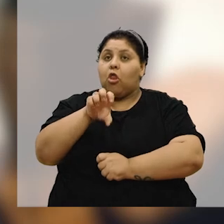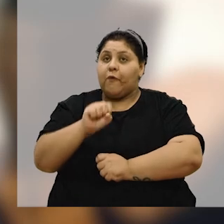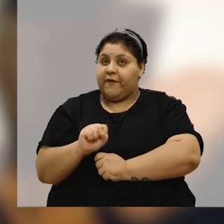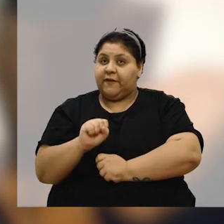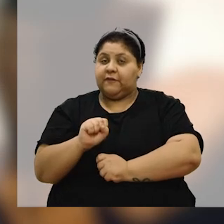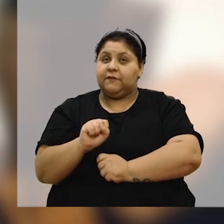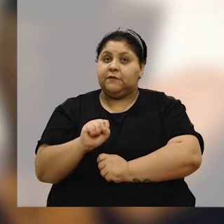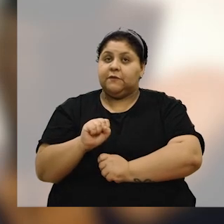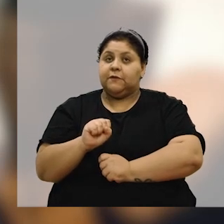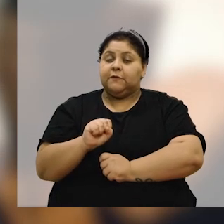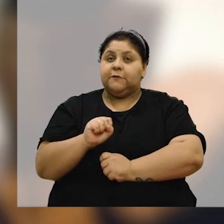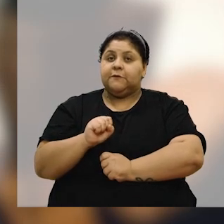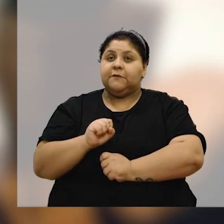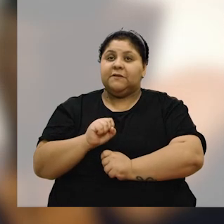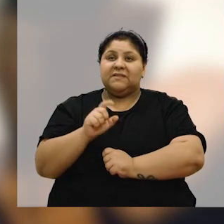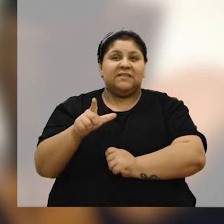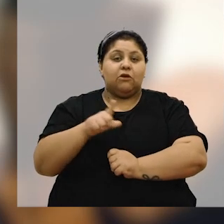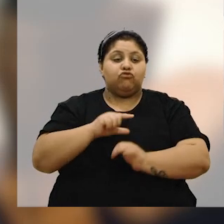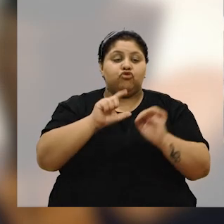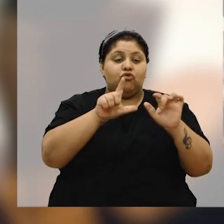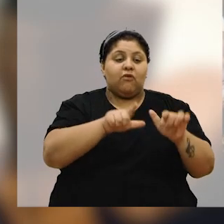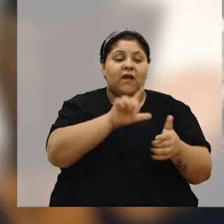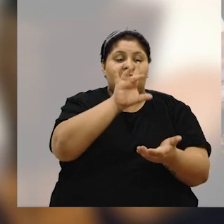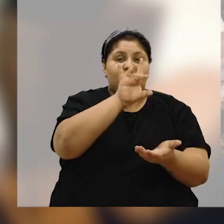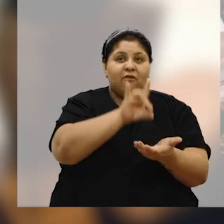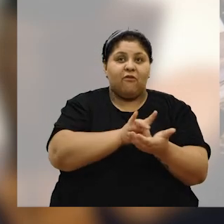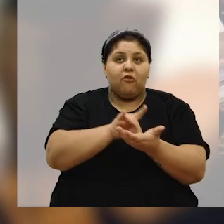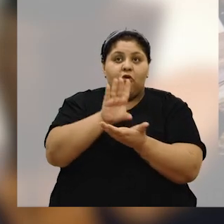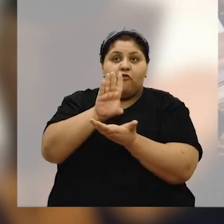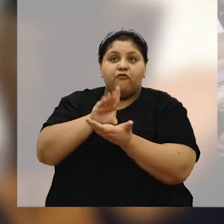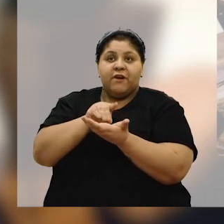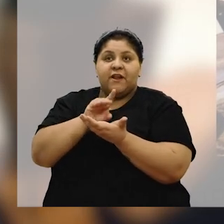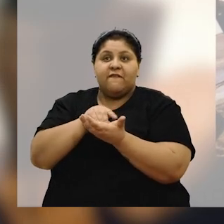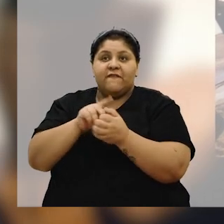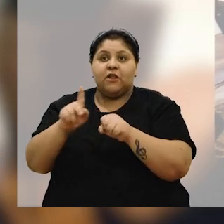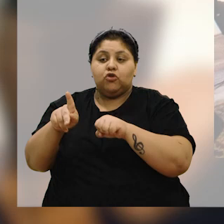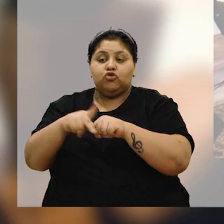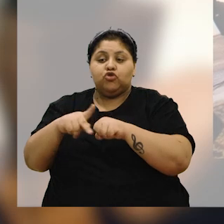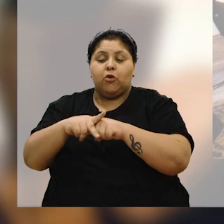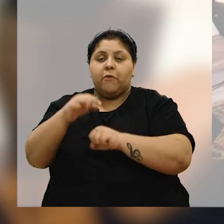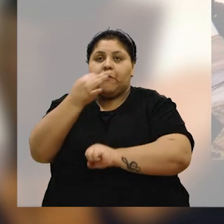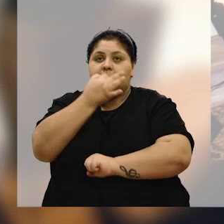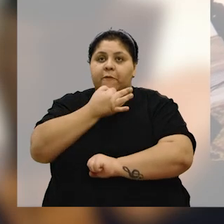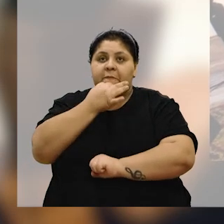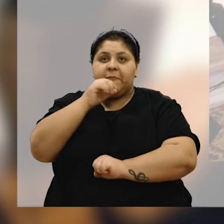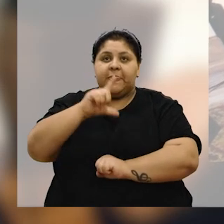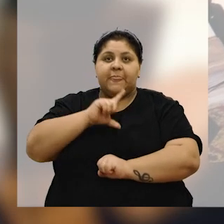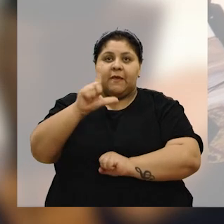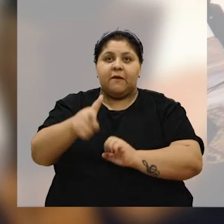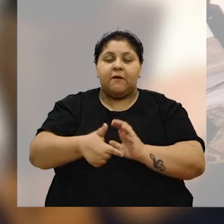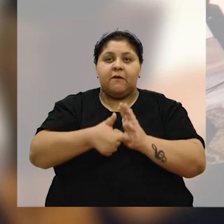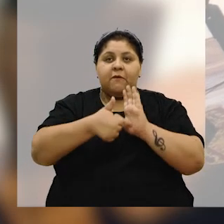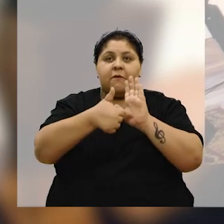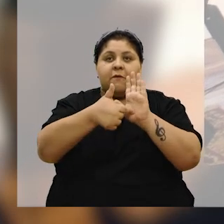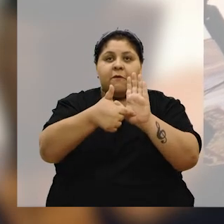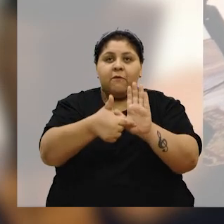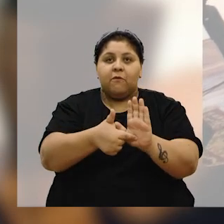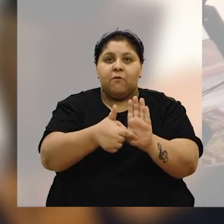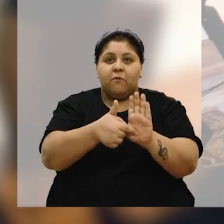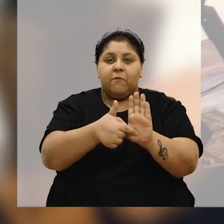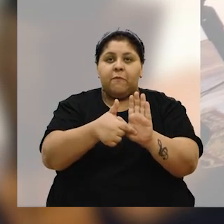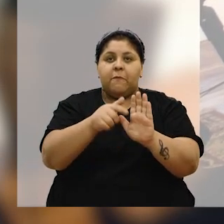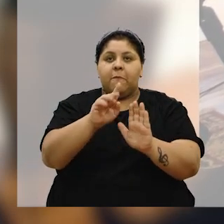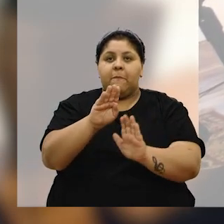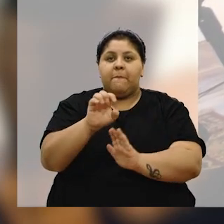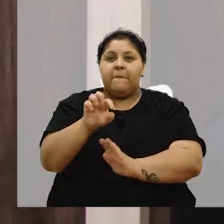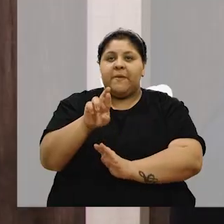Cláudio Farias, sem um cenário fixo, foi gravada em um shopping de Caxias do Sul e teve como apresentador o Willy